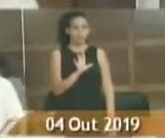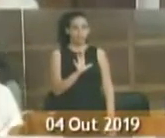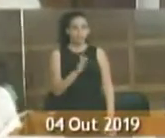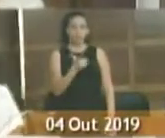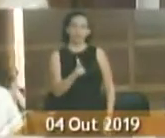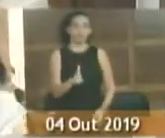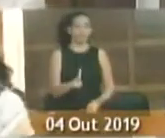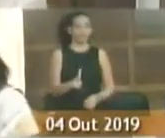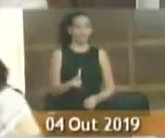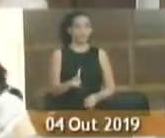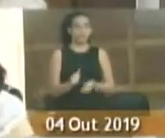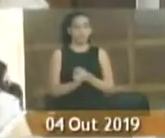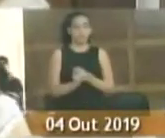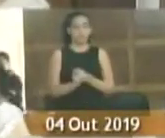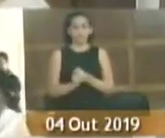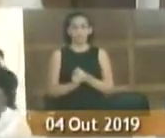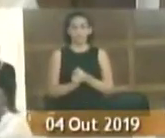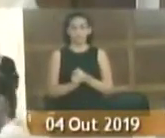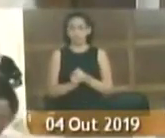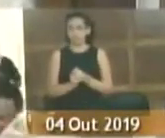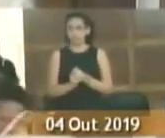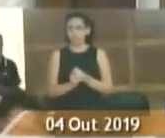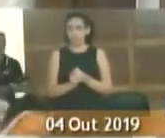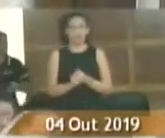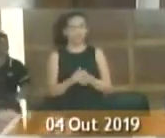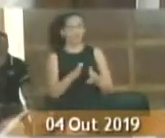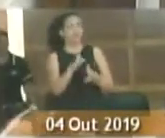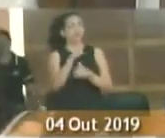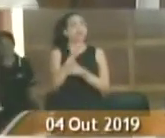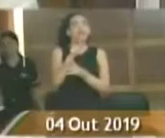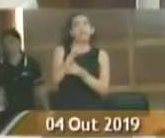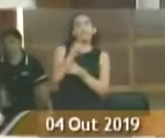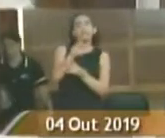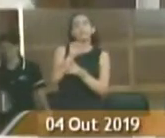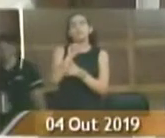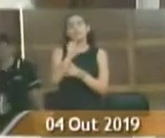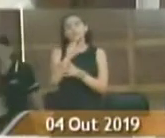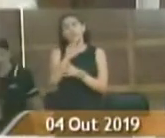tem isso que ficou focado, que esporotricose é o